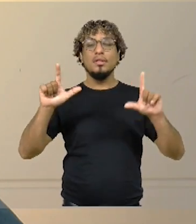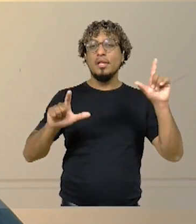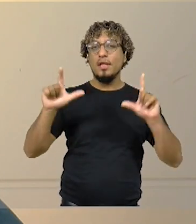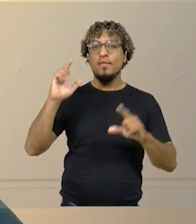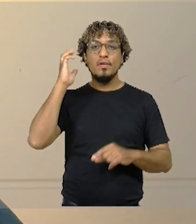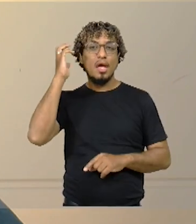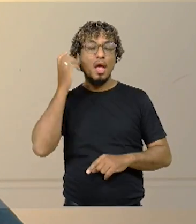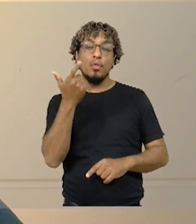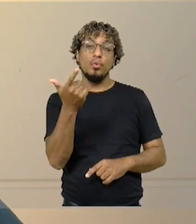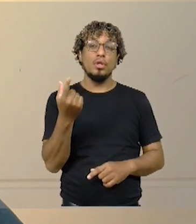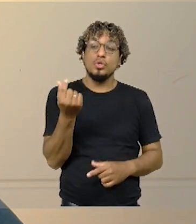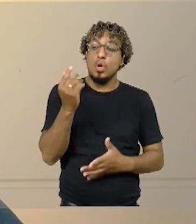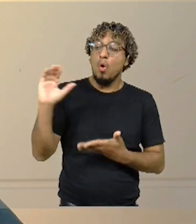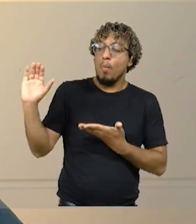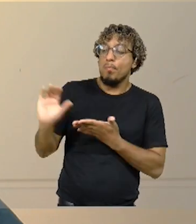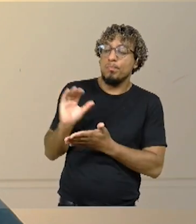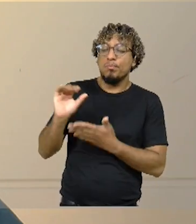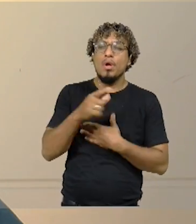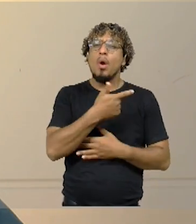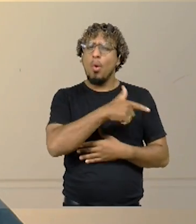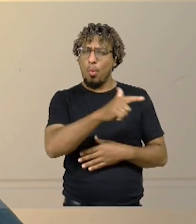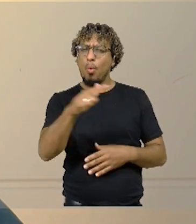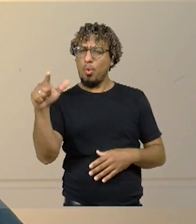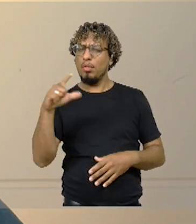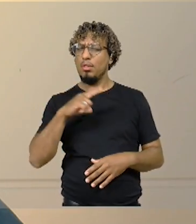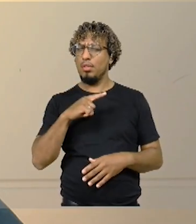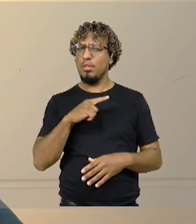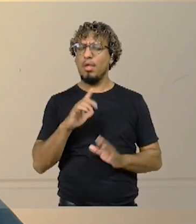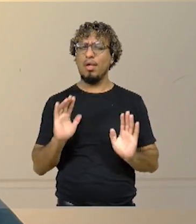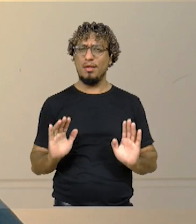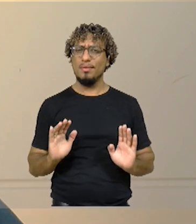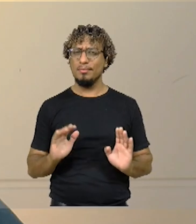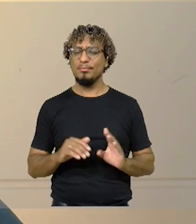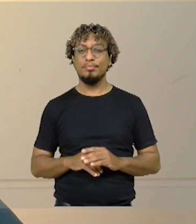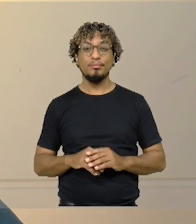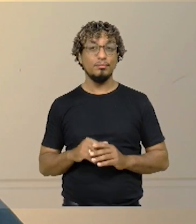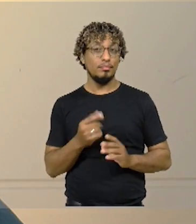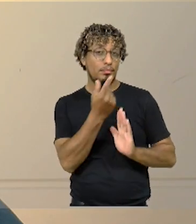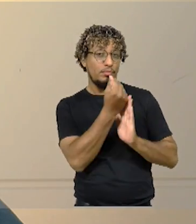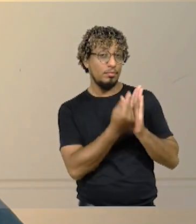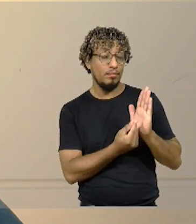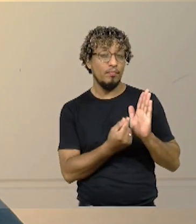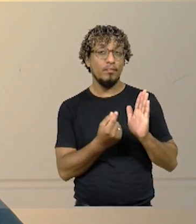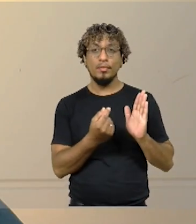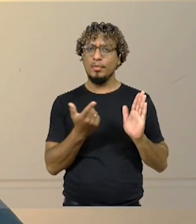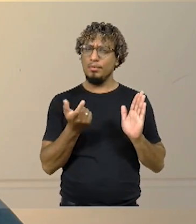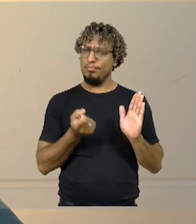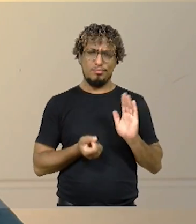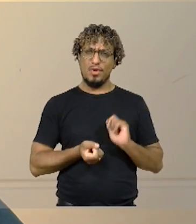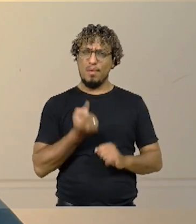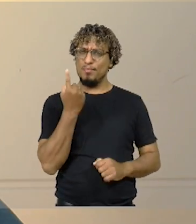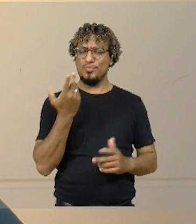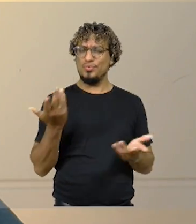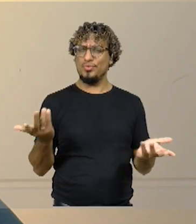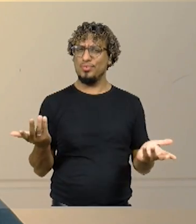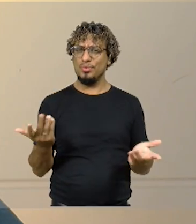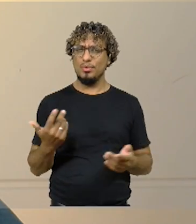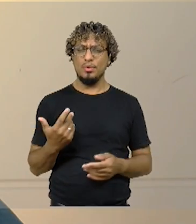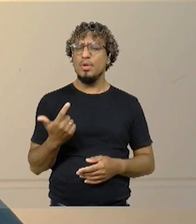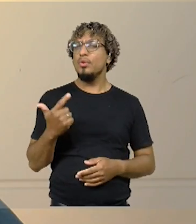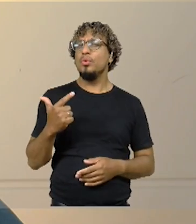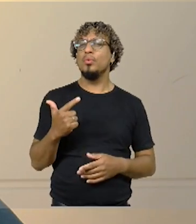estar transparente, tanto na internet como informativos, né, utilizar a comunicação para dizer onde é que a gente está realmente